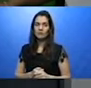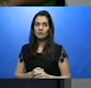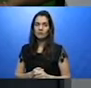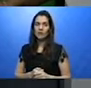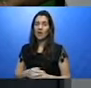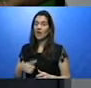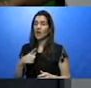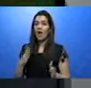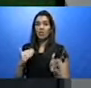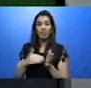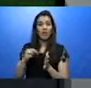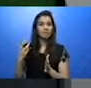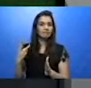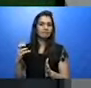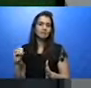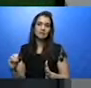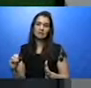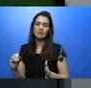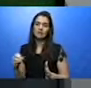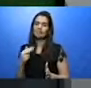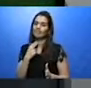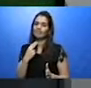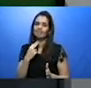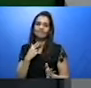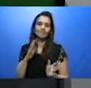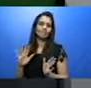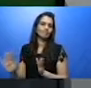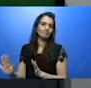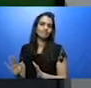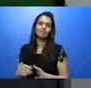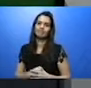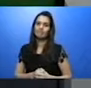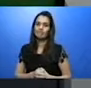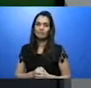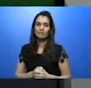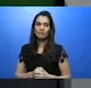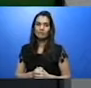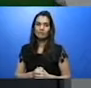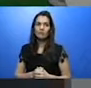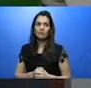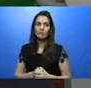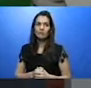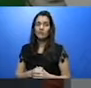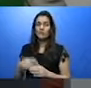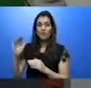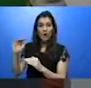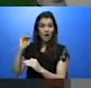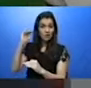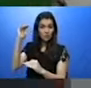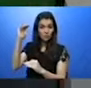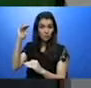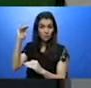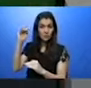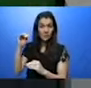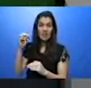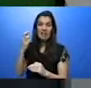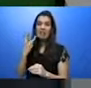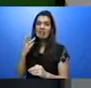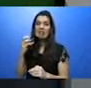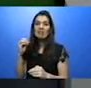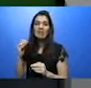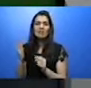até 30 quilos. A 60 quilos, porque se for adulto e tiver 30 quilos, 30 mais